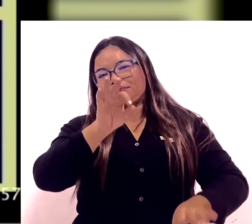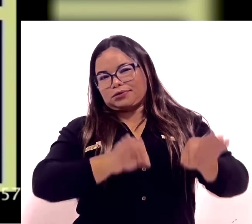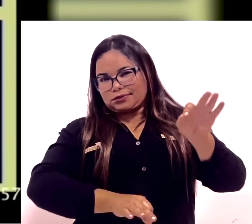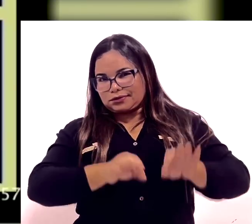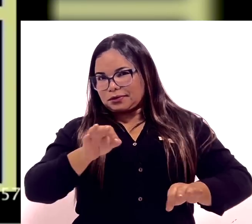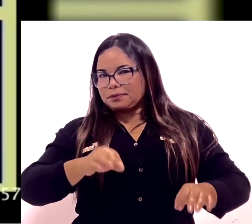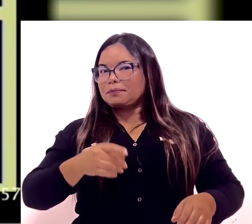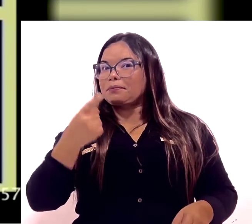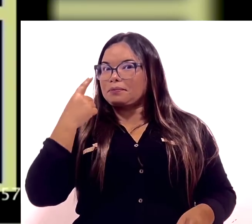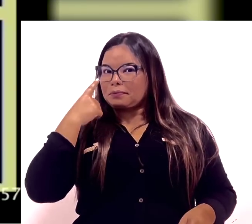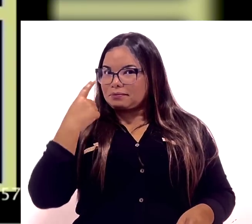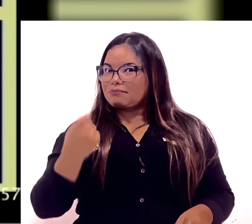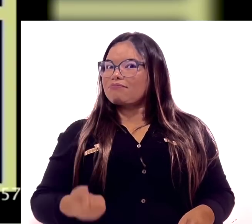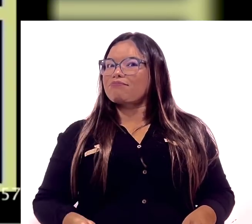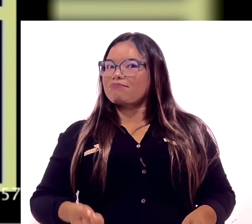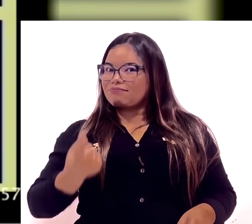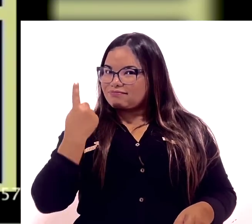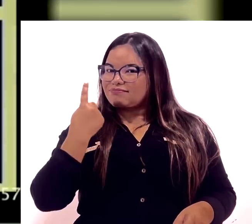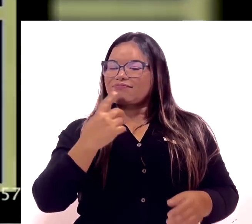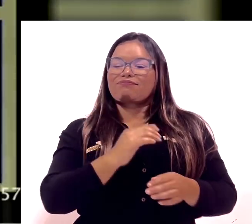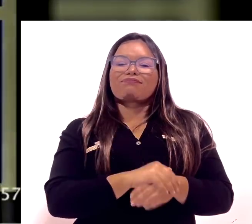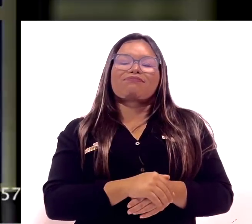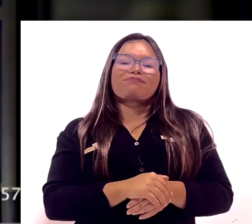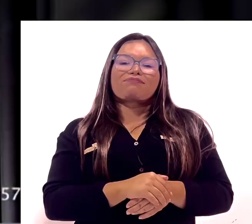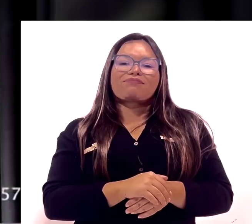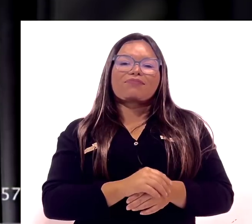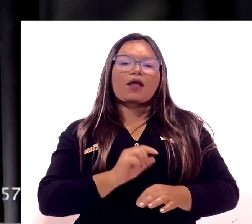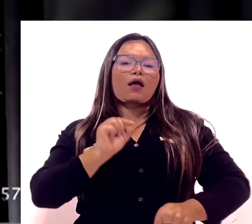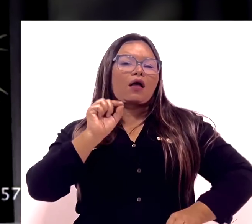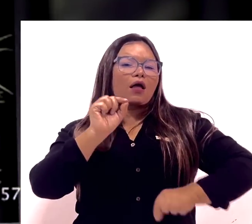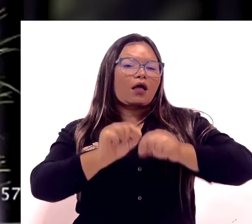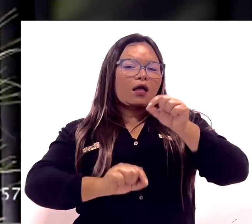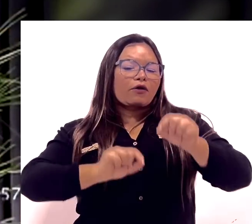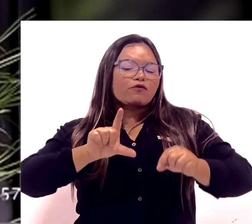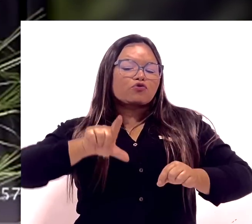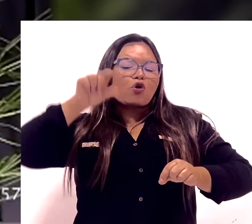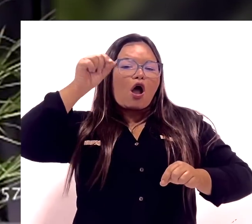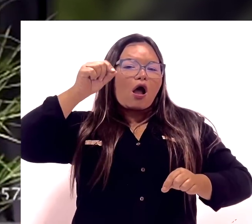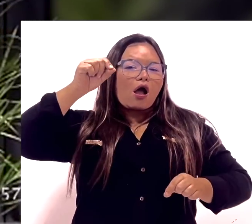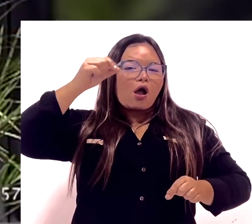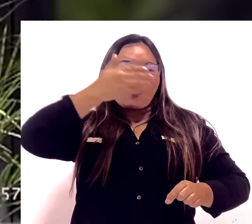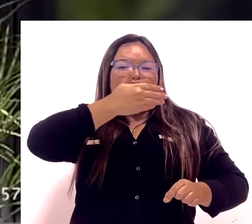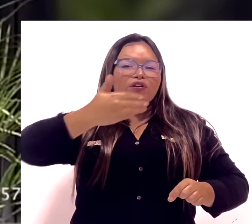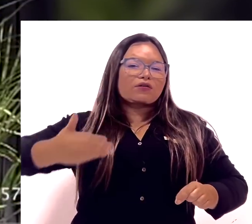Fascinante. E quem foi coroado governador de todo o mundo?